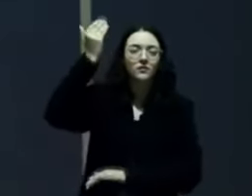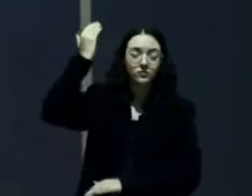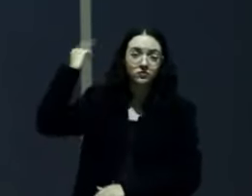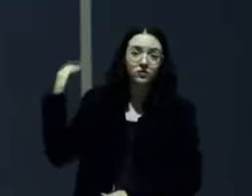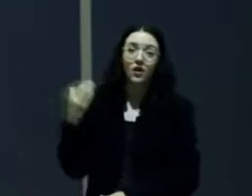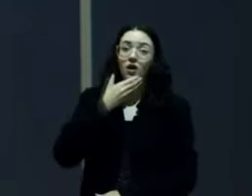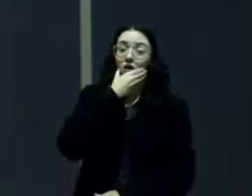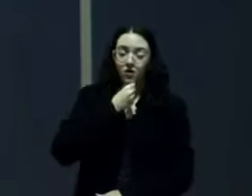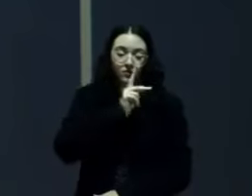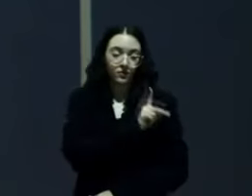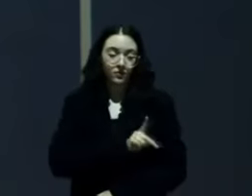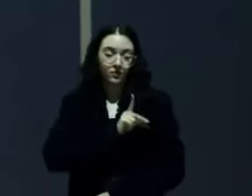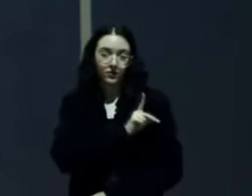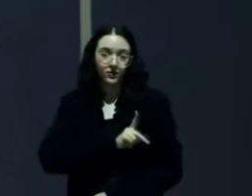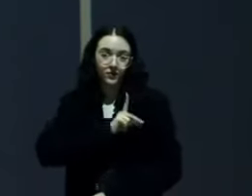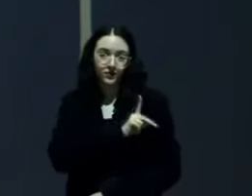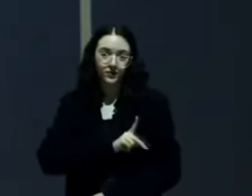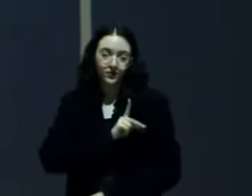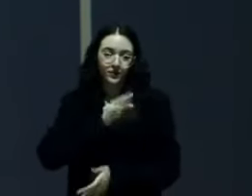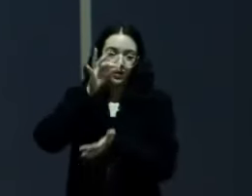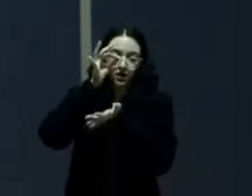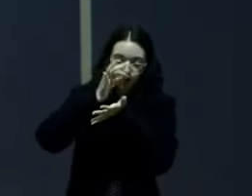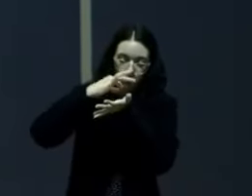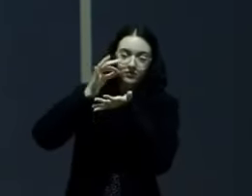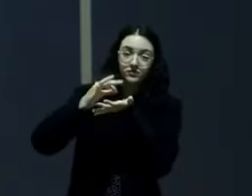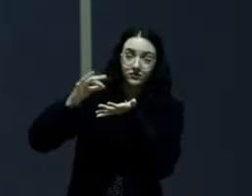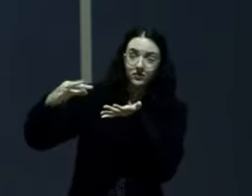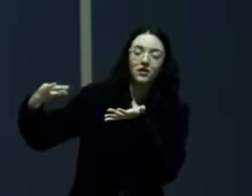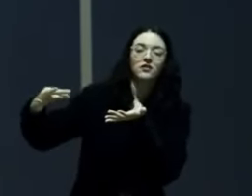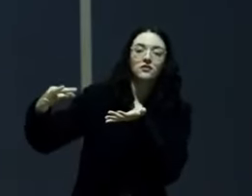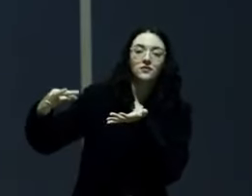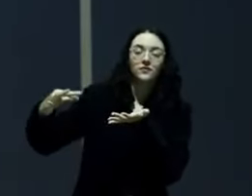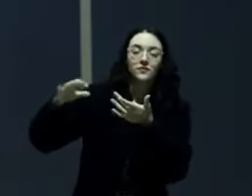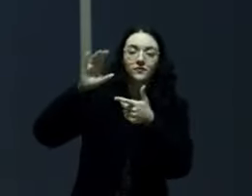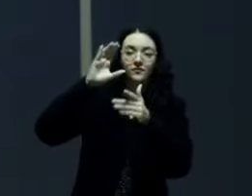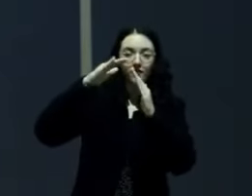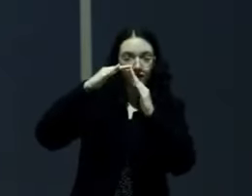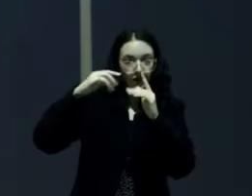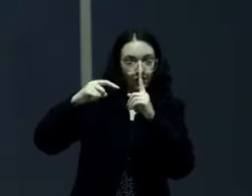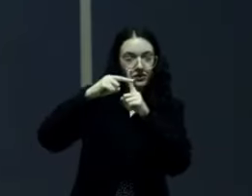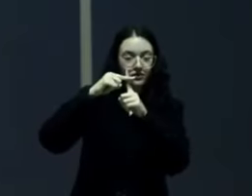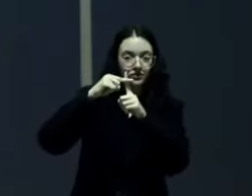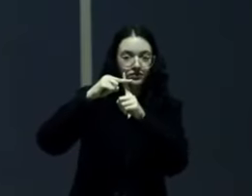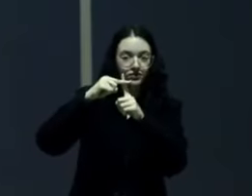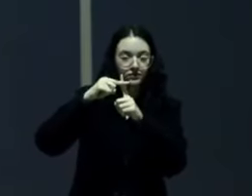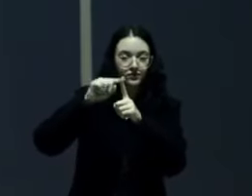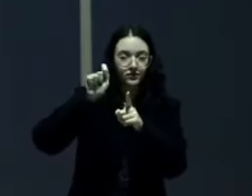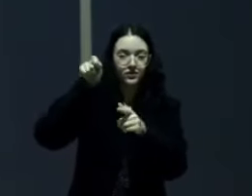quando ele escreve essa carta a esses irmãos, a essa igreja em Coríntios, no capítulo